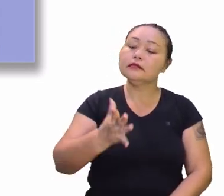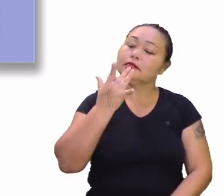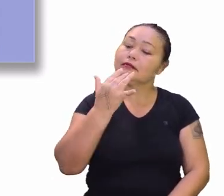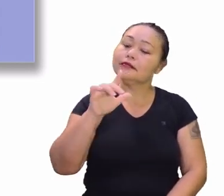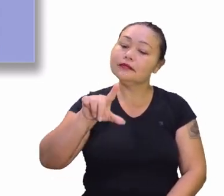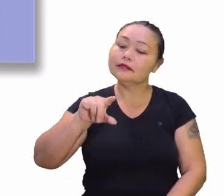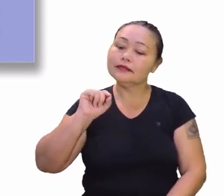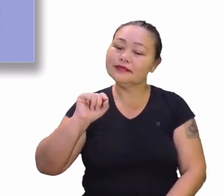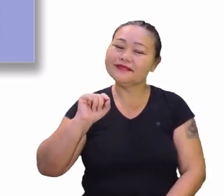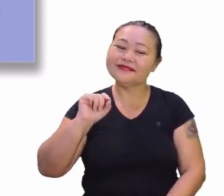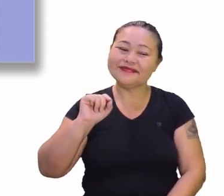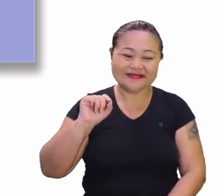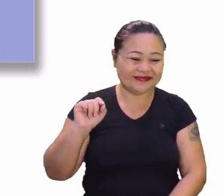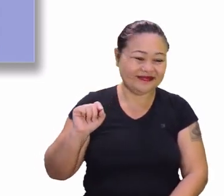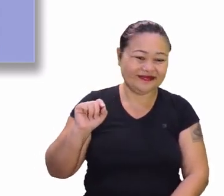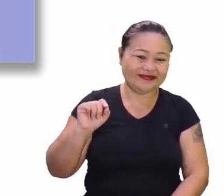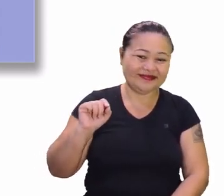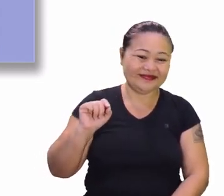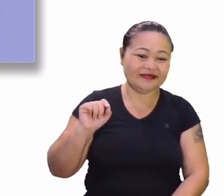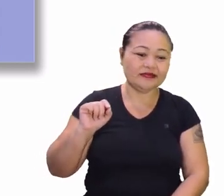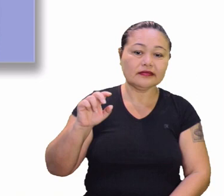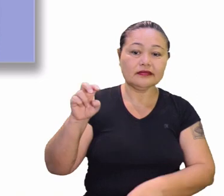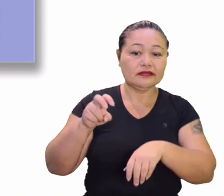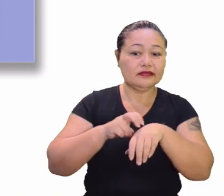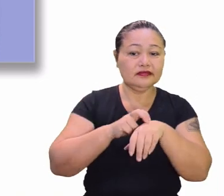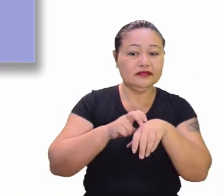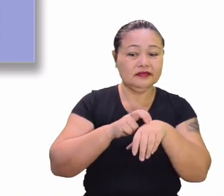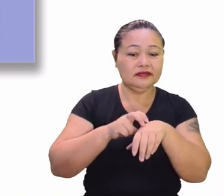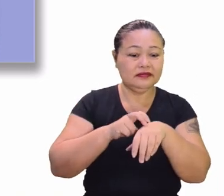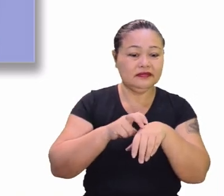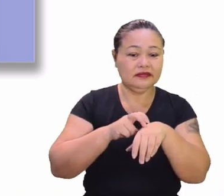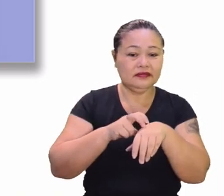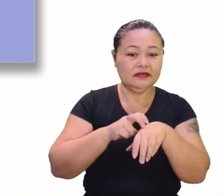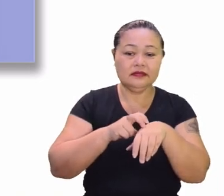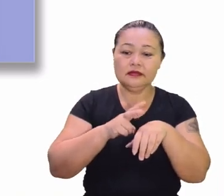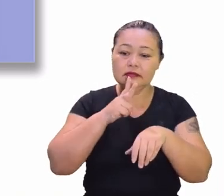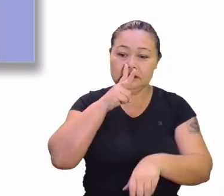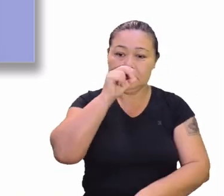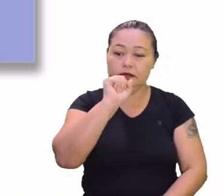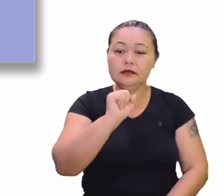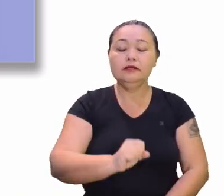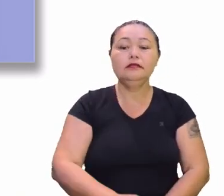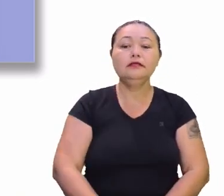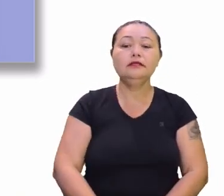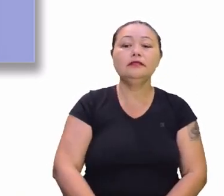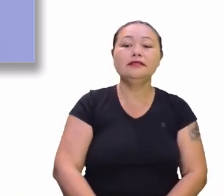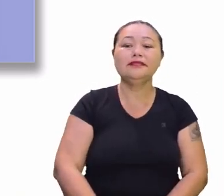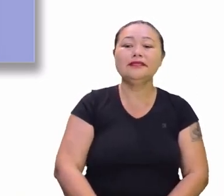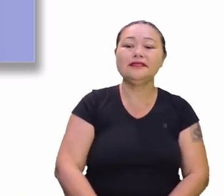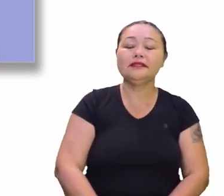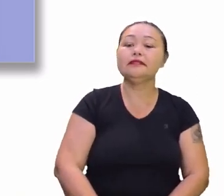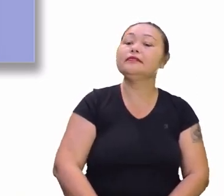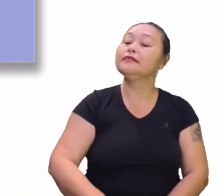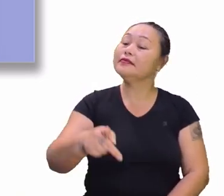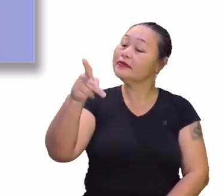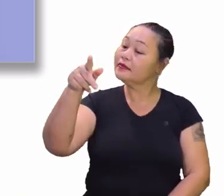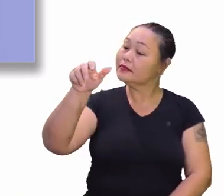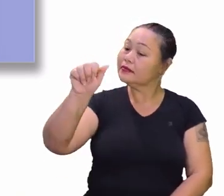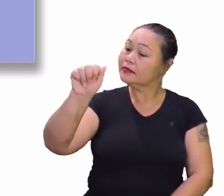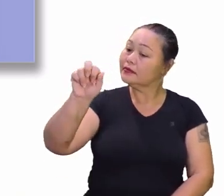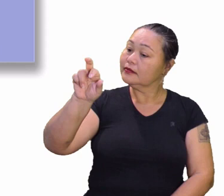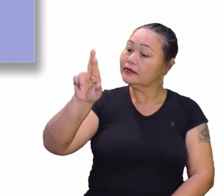tu quer, Rogério? Deixa tu escolher hoje. Fala aí. Vamos, verde. Verde? Esse verde aí mais forte. Muito bem, Rogério. Parte